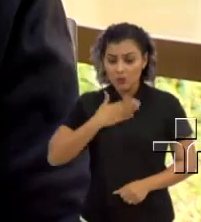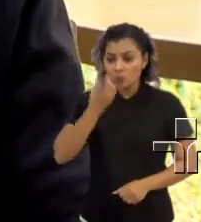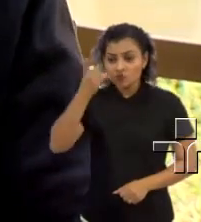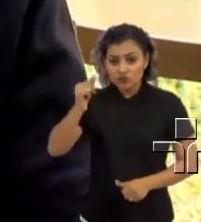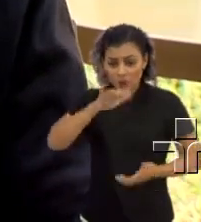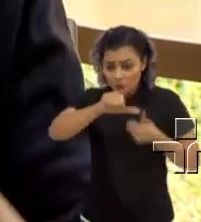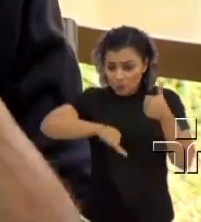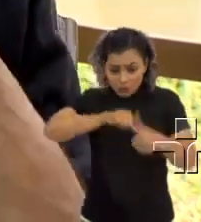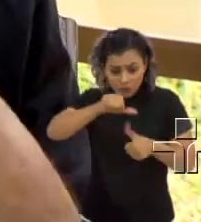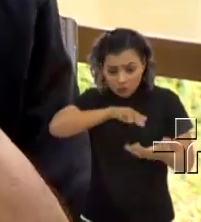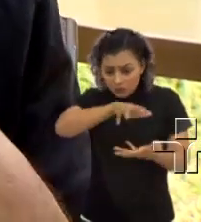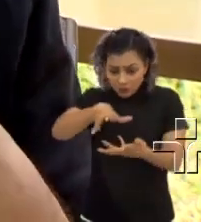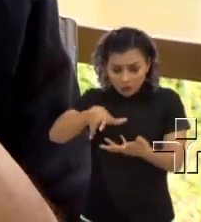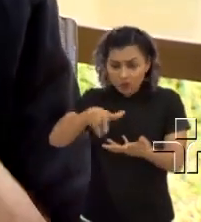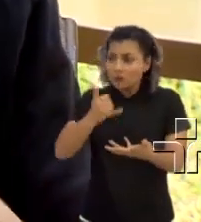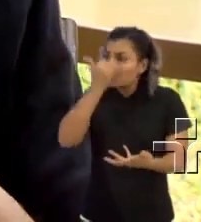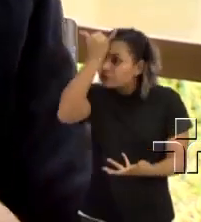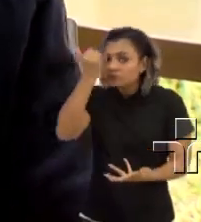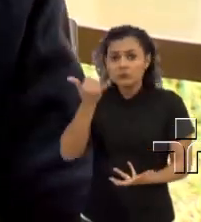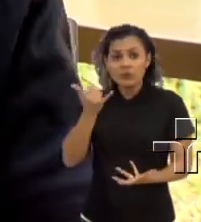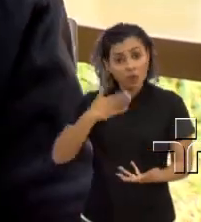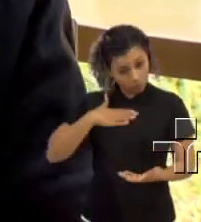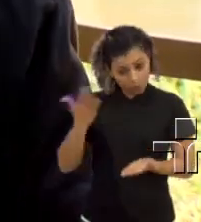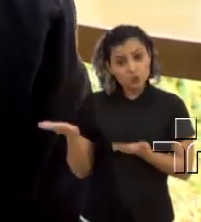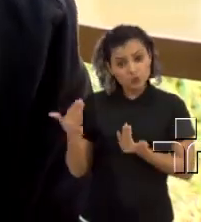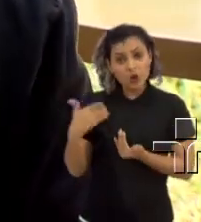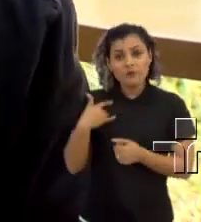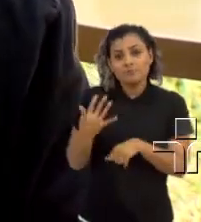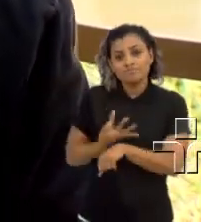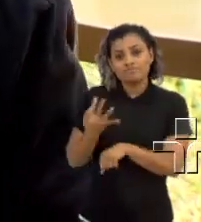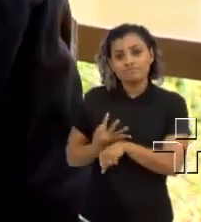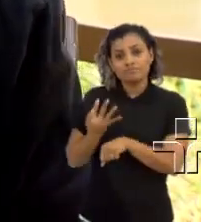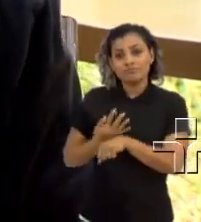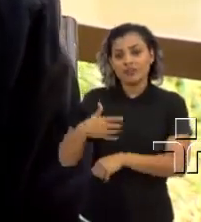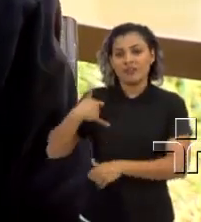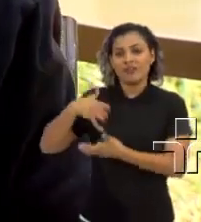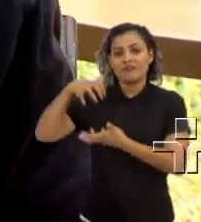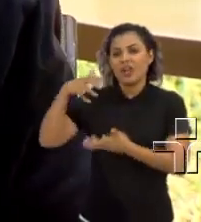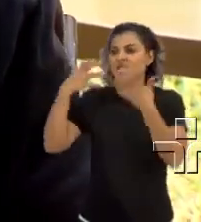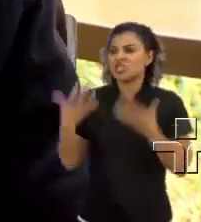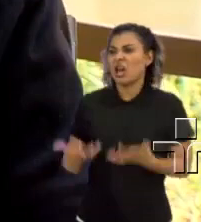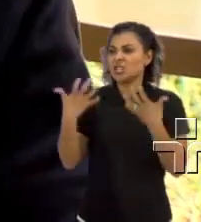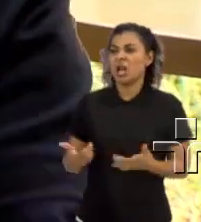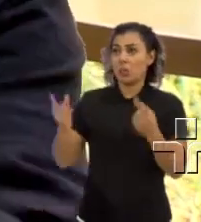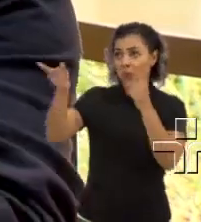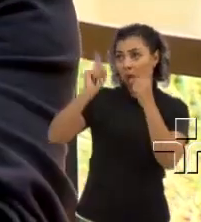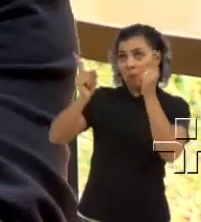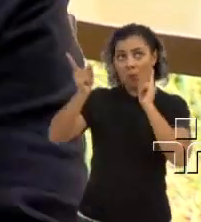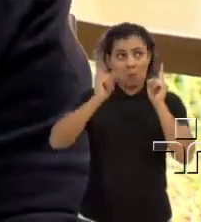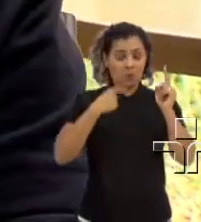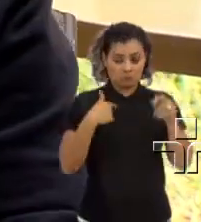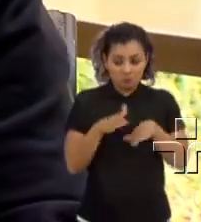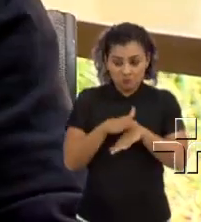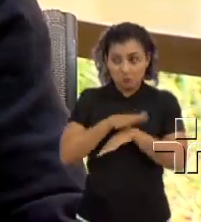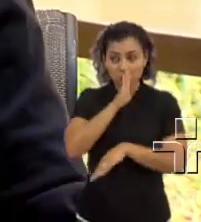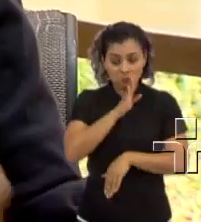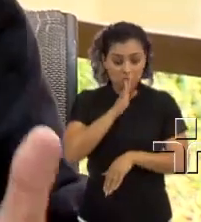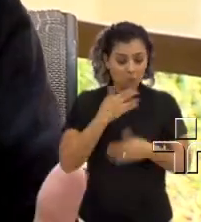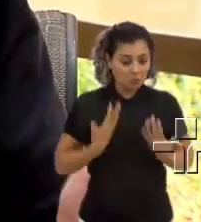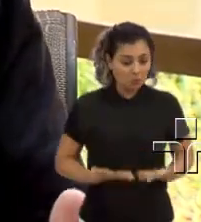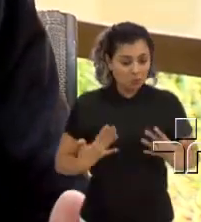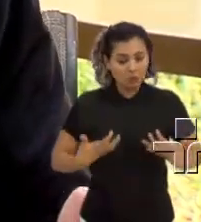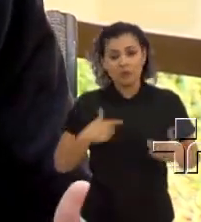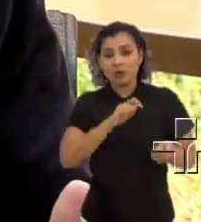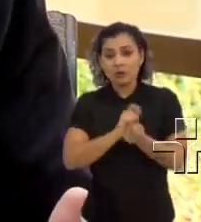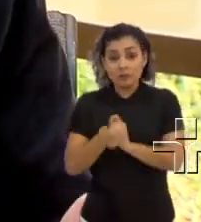estende também aos jovens. Quando eu era jovem, eu tinha que aguentar os velhos do século XX, que eram chatos e rabugentos. Então, eu tinha que me adaptar a eles. E agora que eu estou